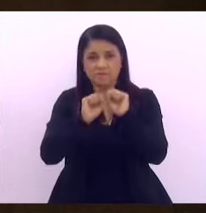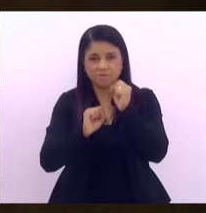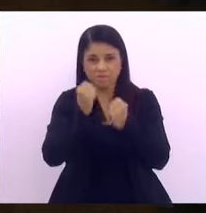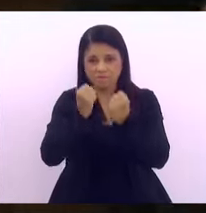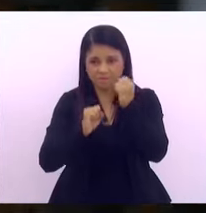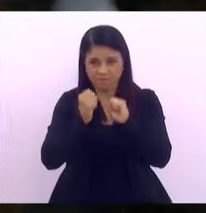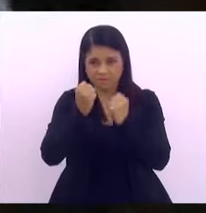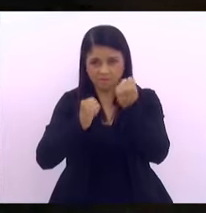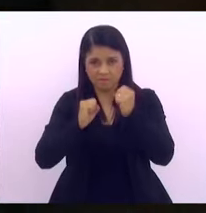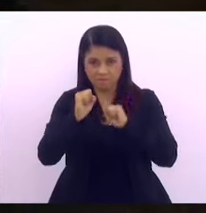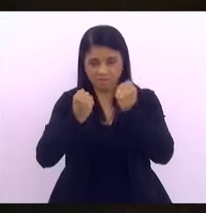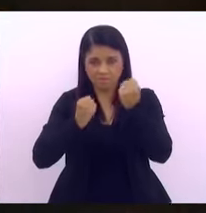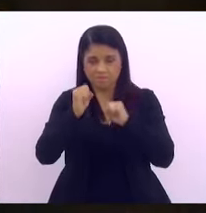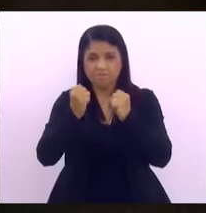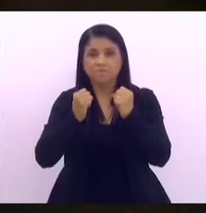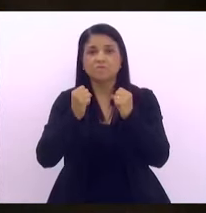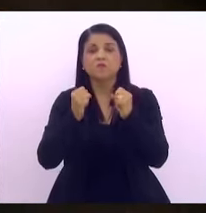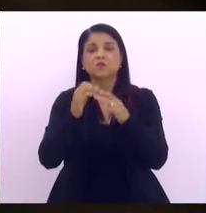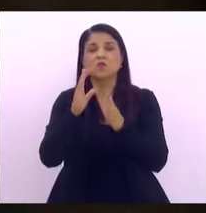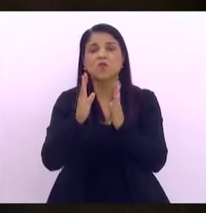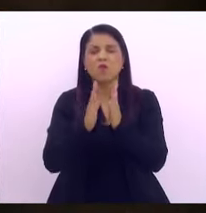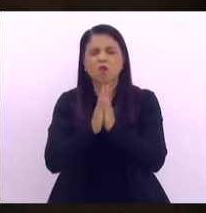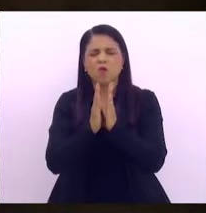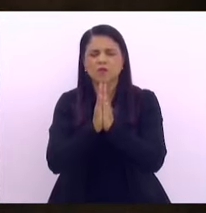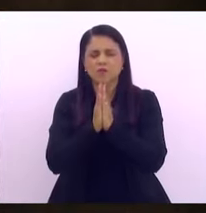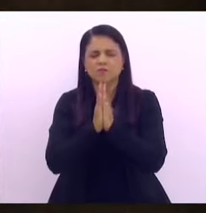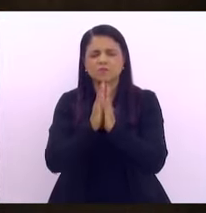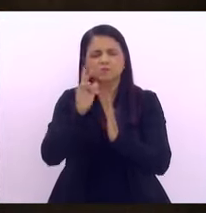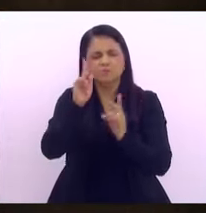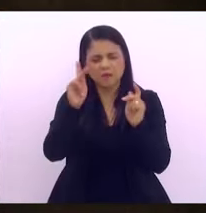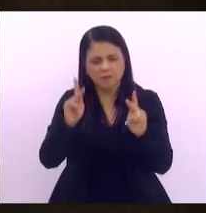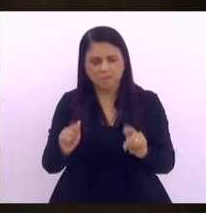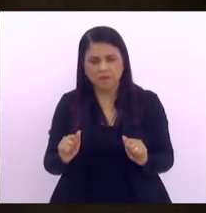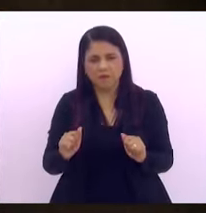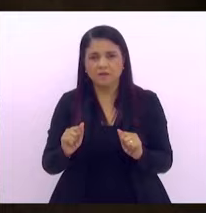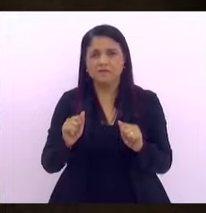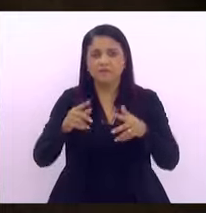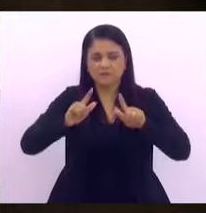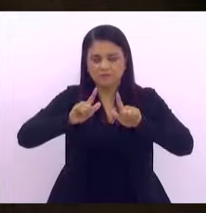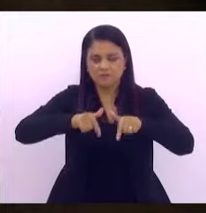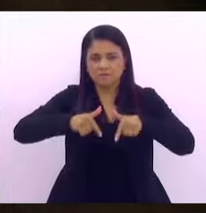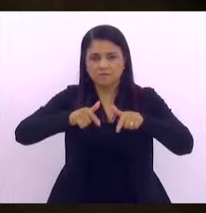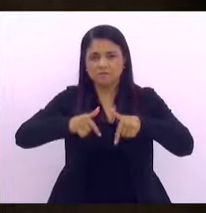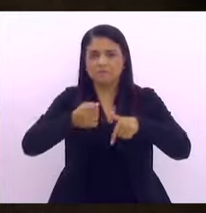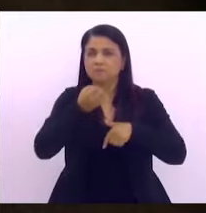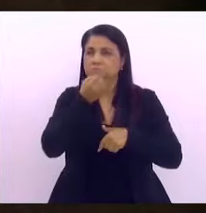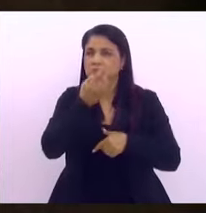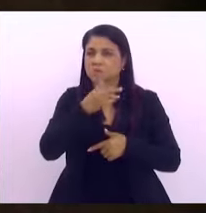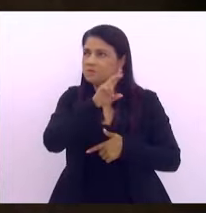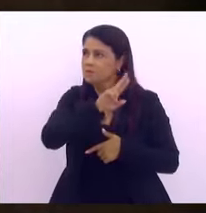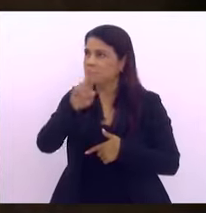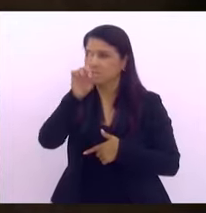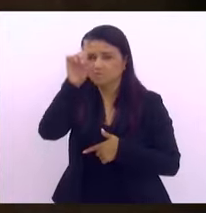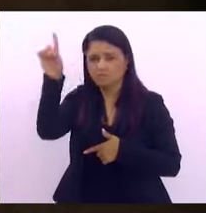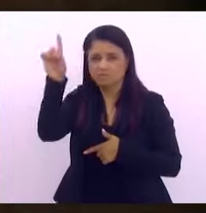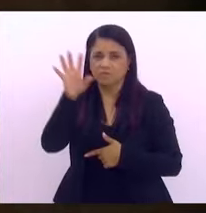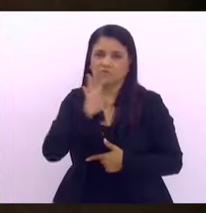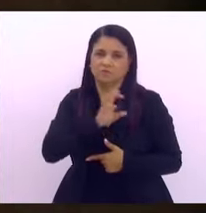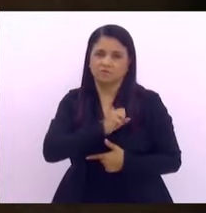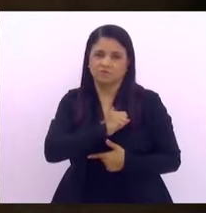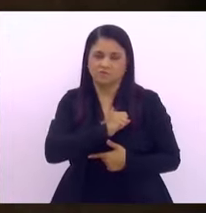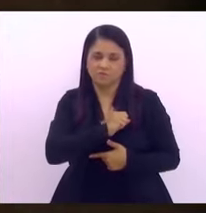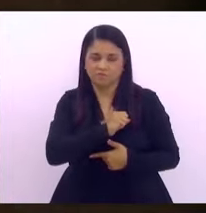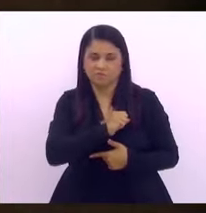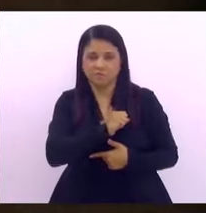agora eu não me lembro, que oremos pela paz em Israel e que seja bendito aquele que vos ama. Então, eu acho